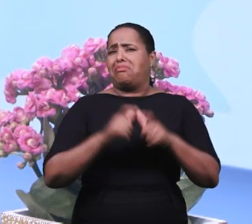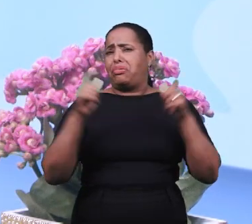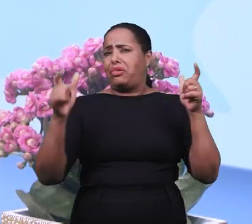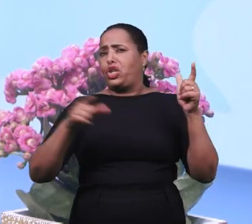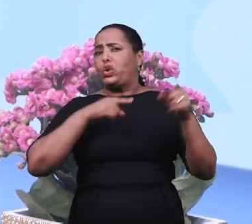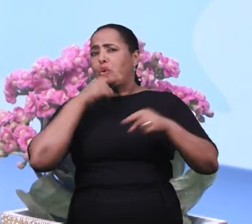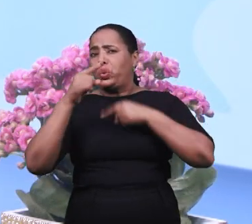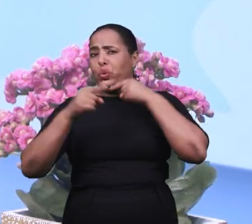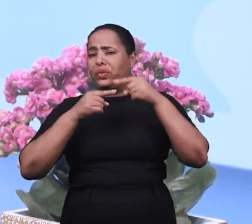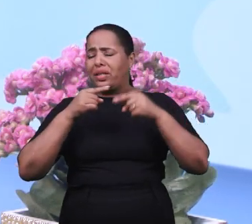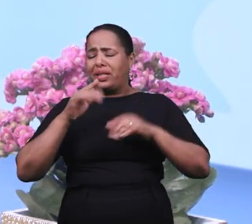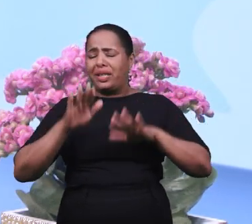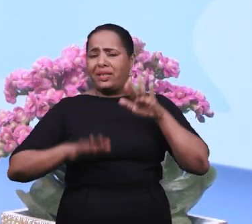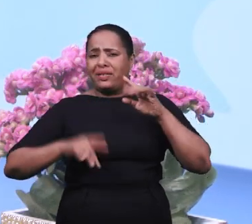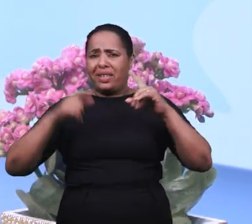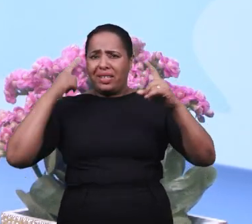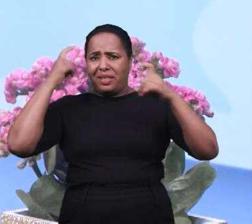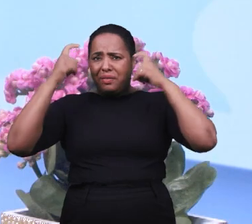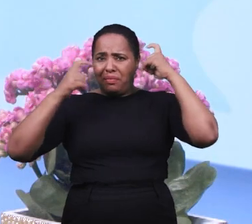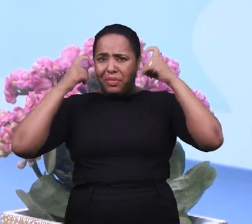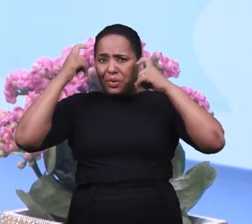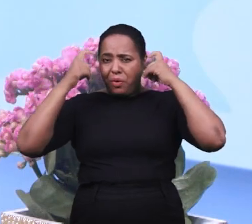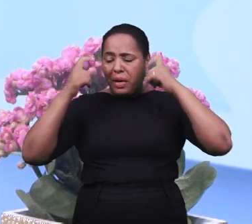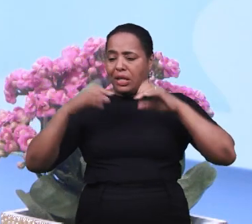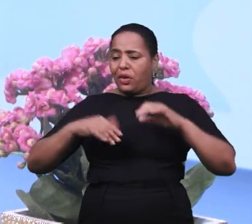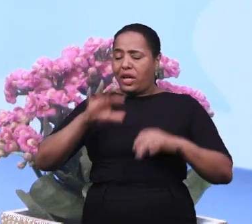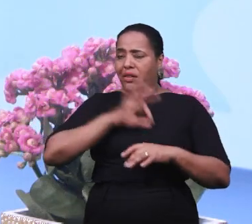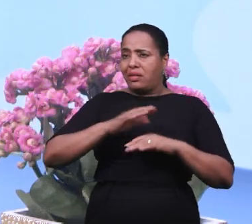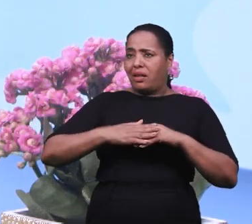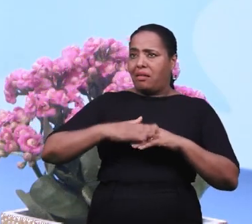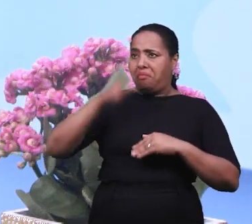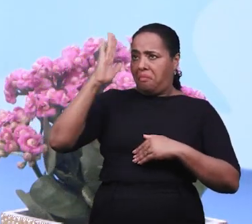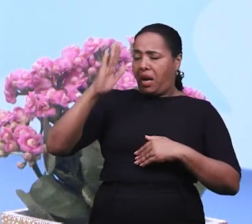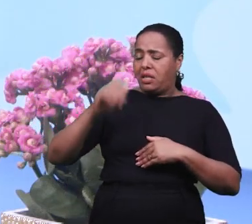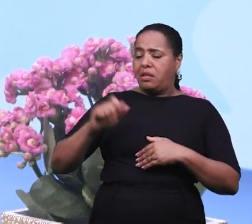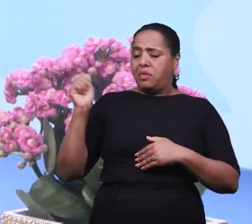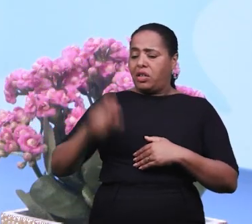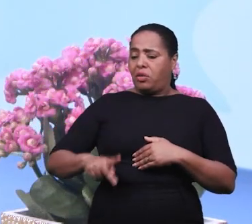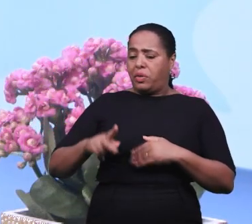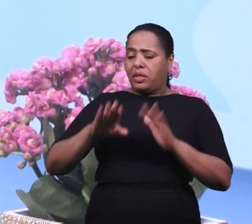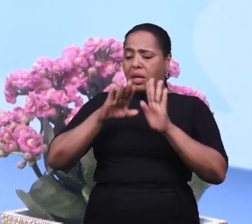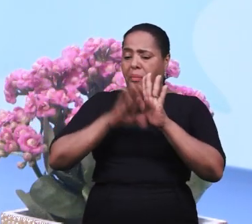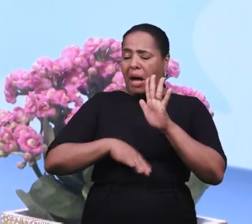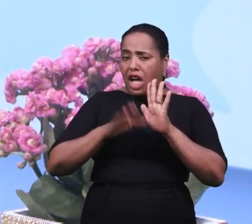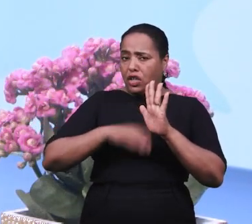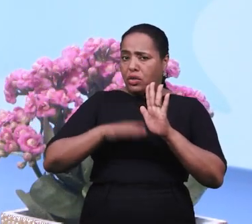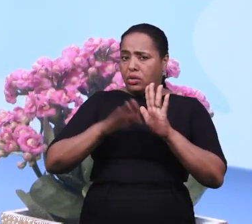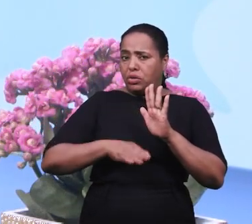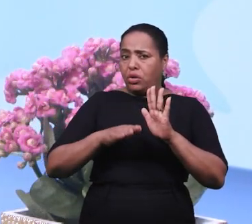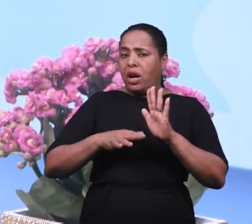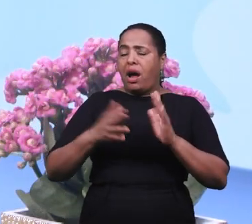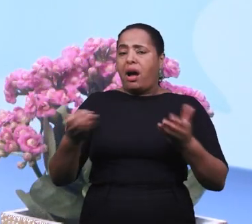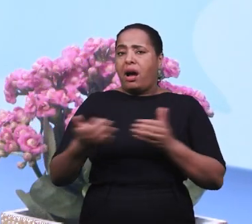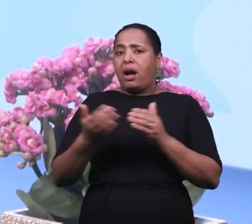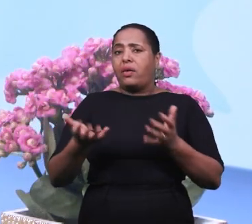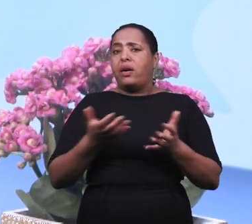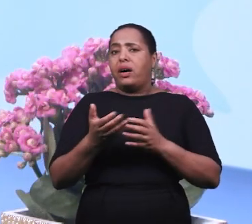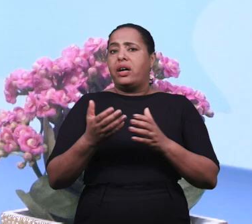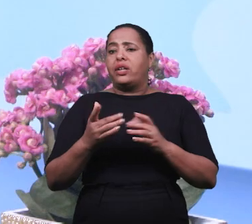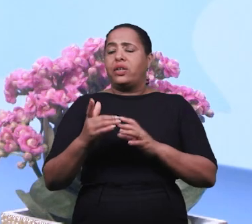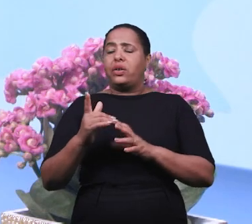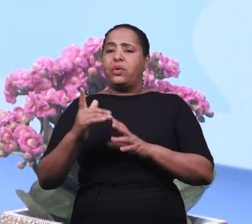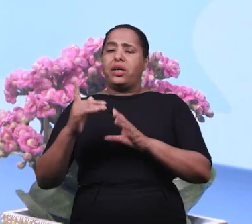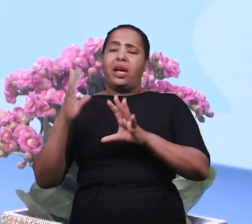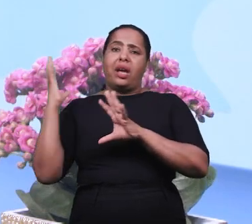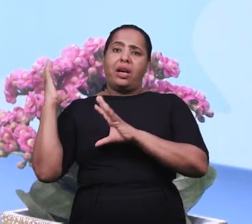ficam preocupados com isso. Nossa, eu quero manter o meu salário mais alto porque eu me aposentei com um valor mais baixo e quero fazer a revisão